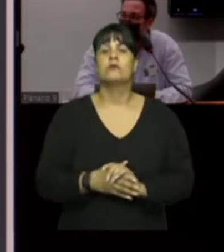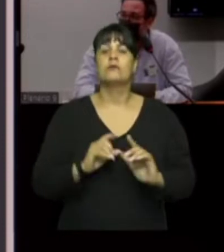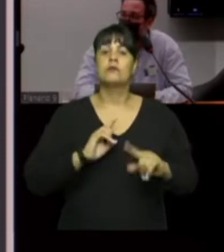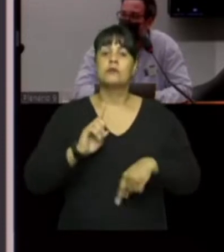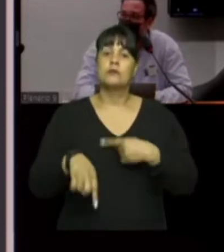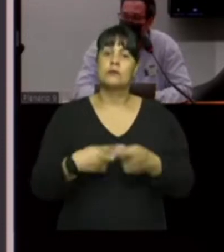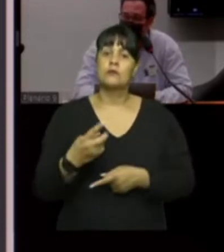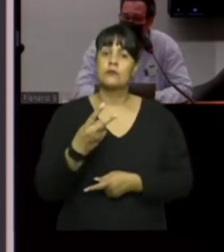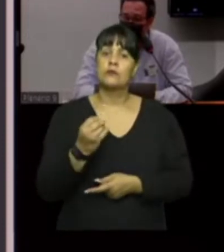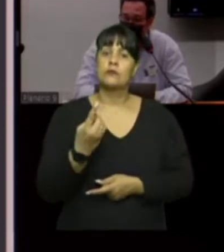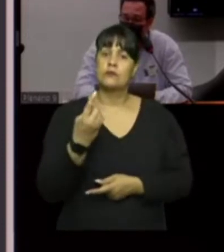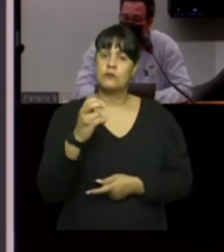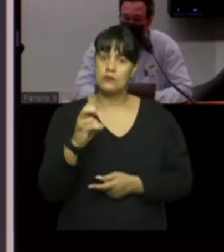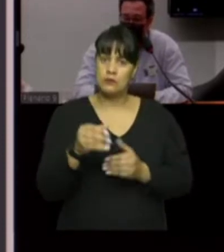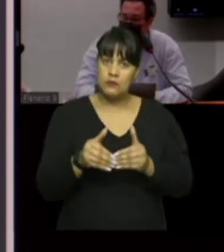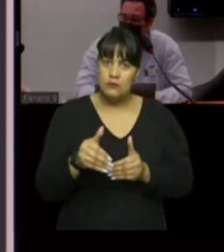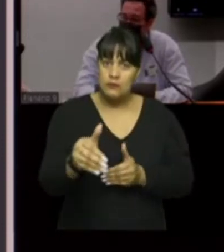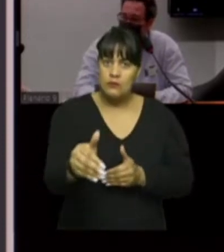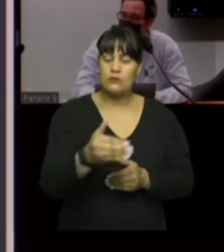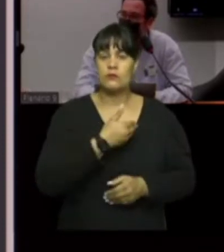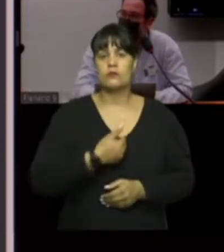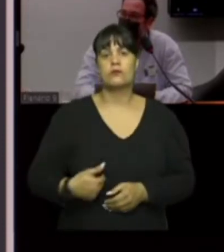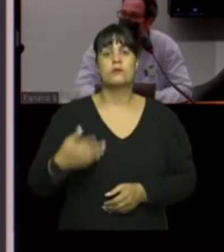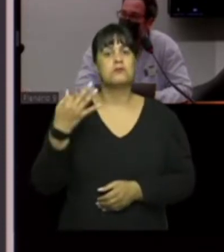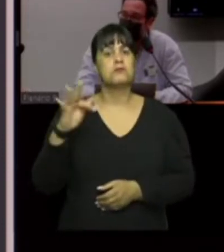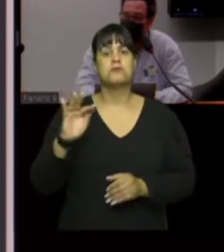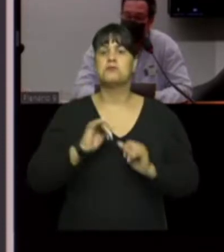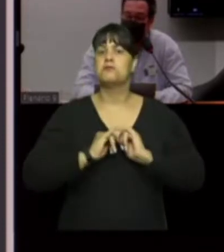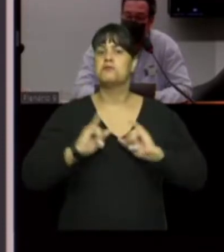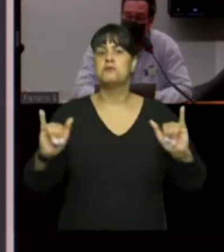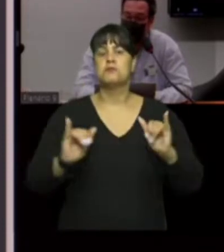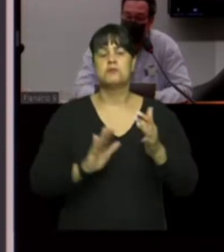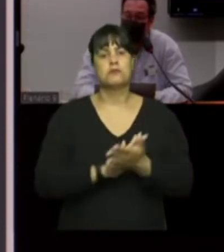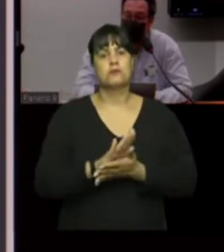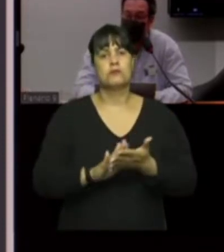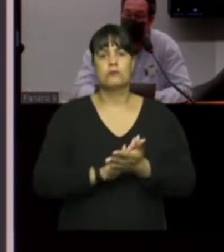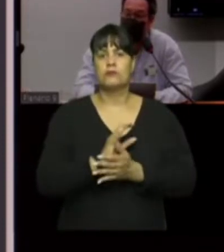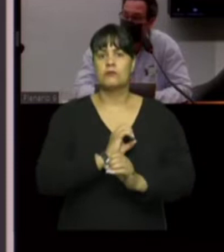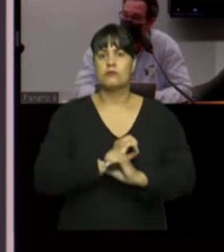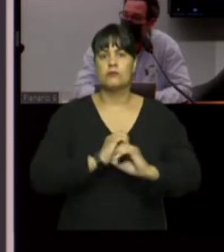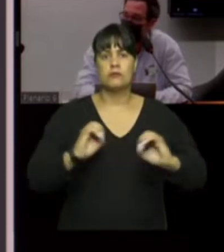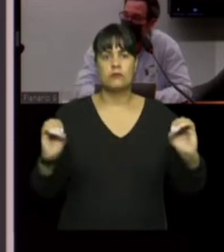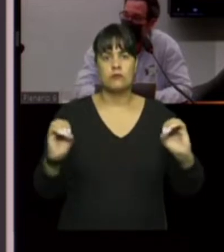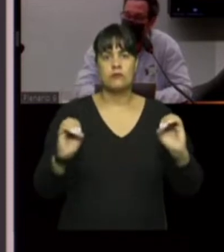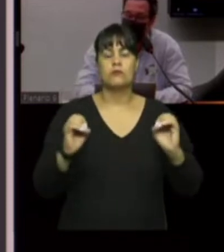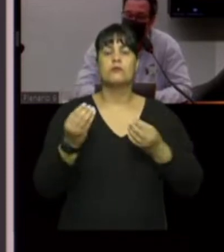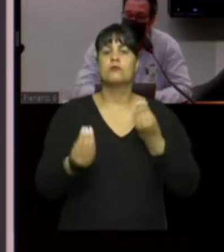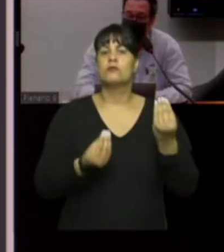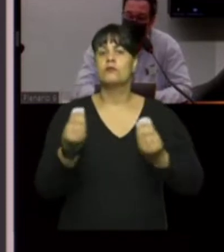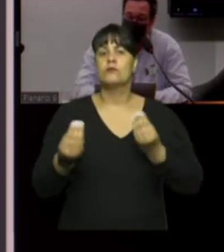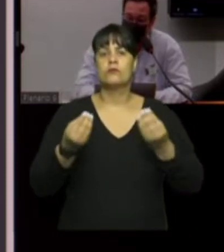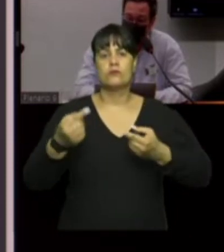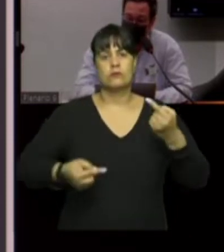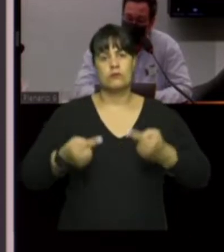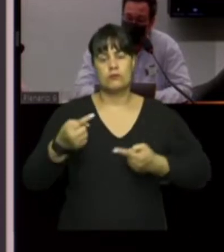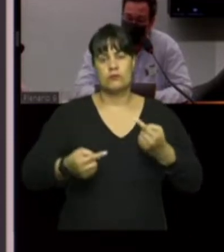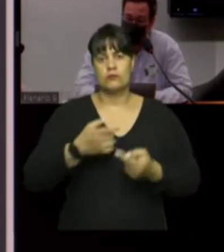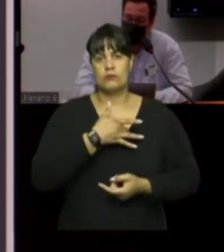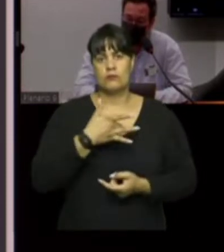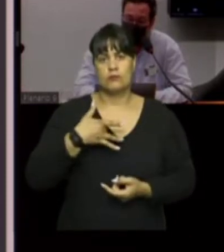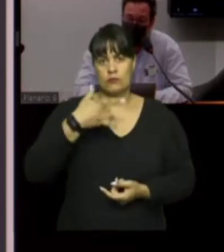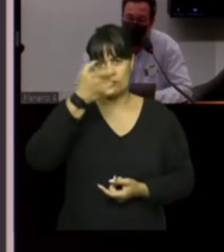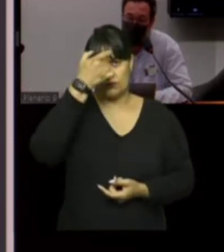cá, o governo federal não publicou mais essas informações sobre o rumo da política de saúde mental no